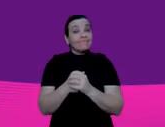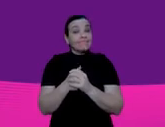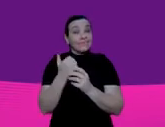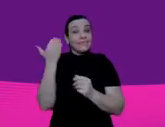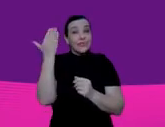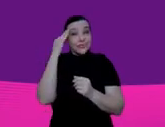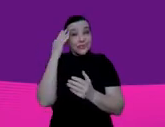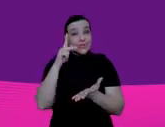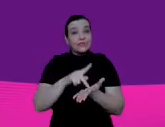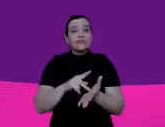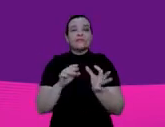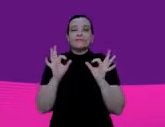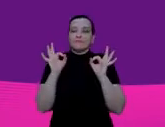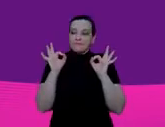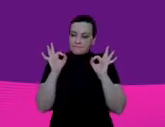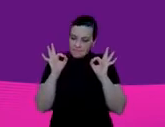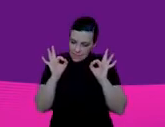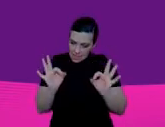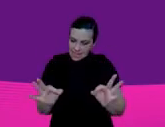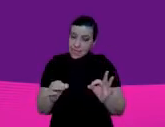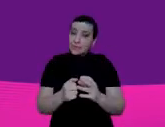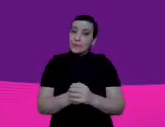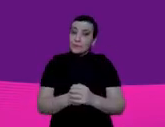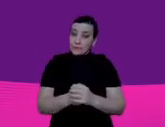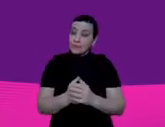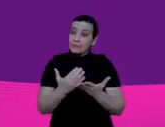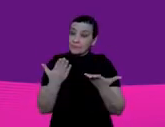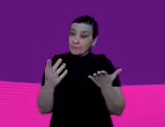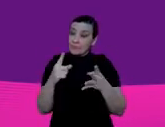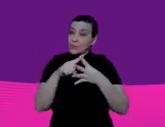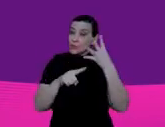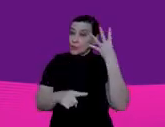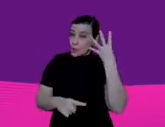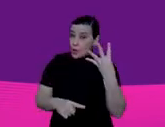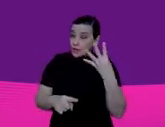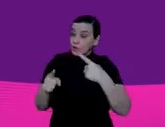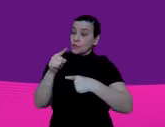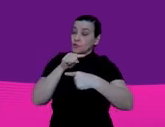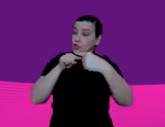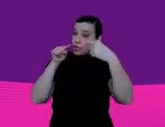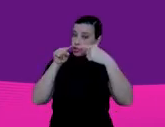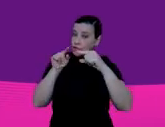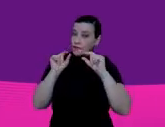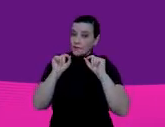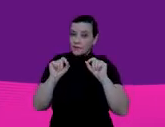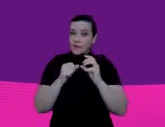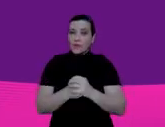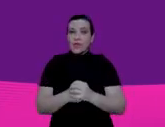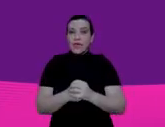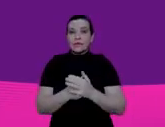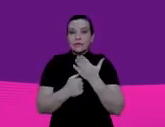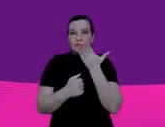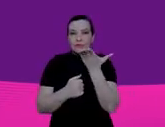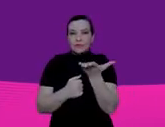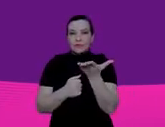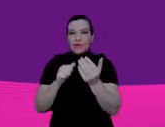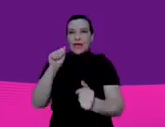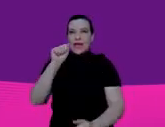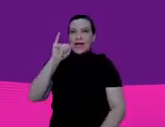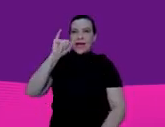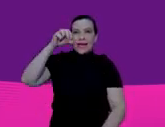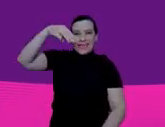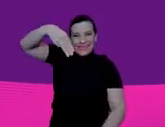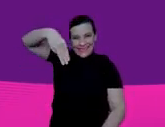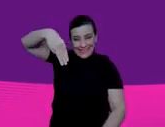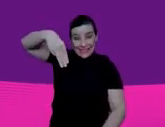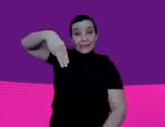cumpre aí, com esse protocolo, esses 4 objetivos do Quadruple Aim. Essa ideia, ela vem sendo